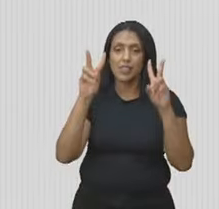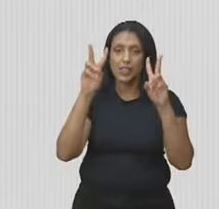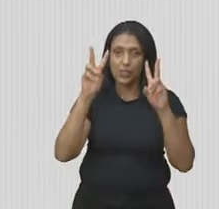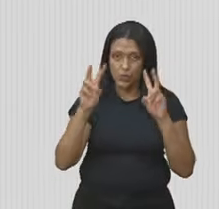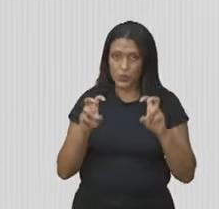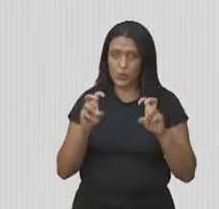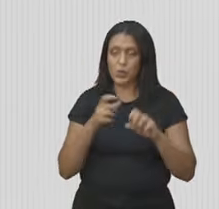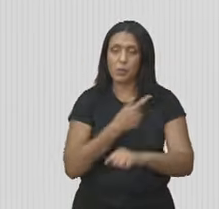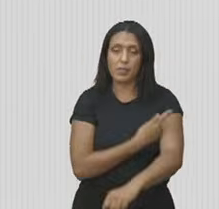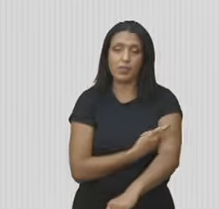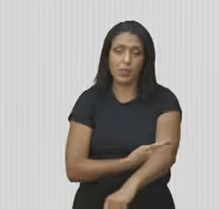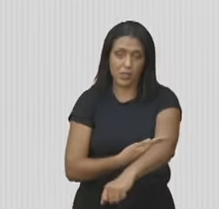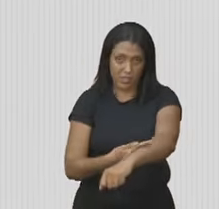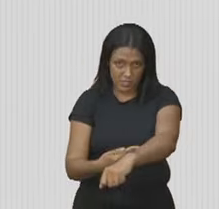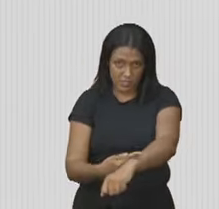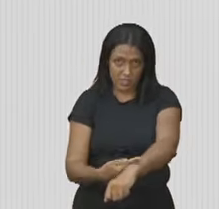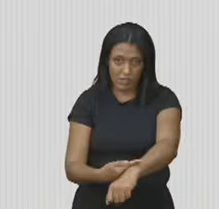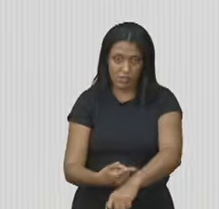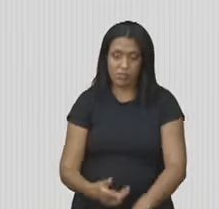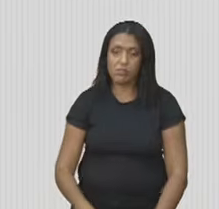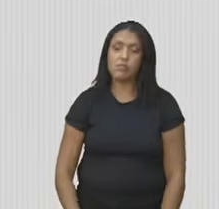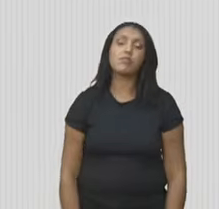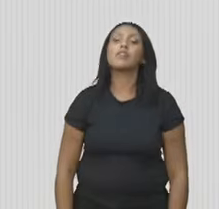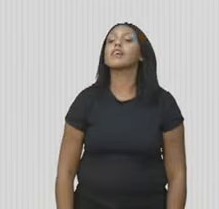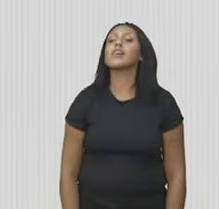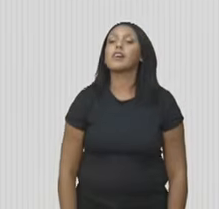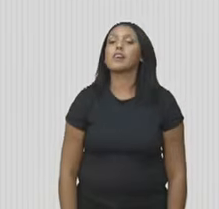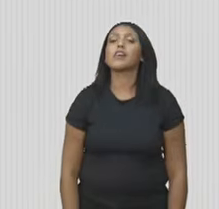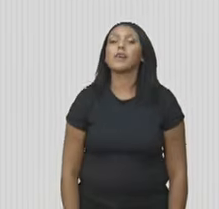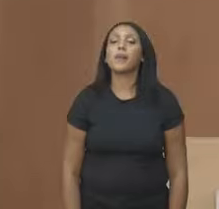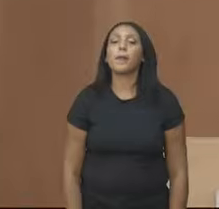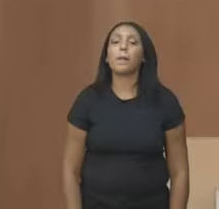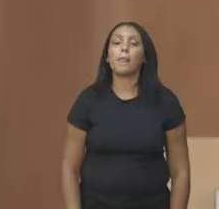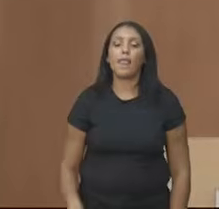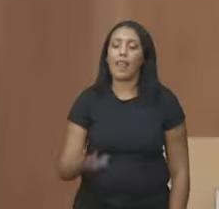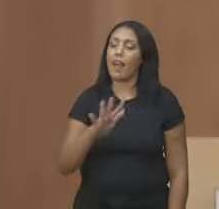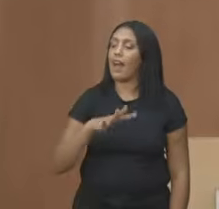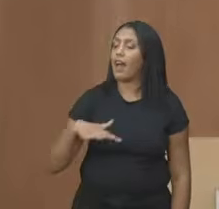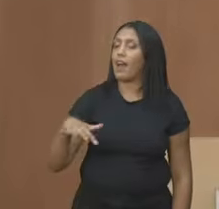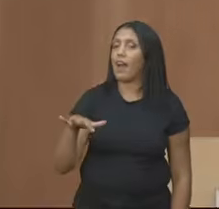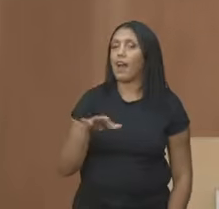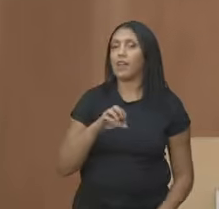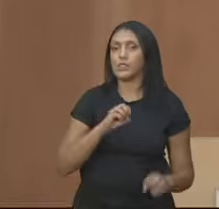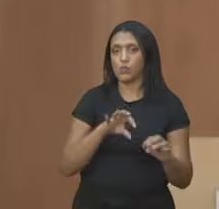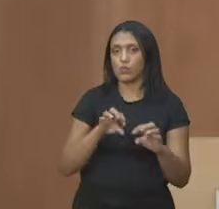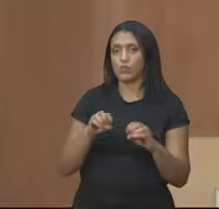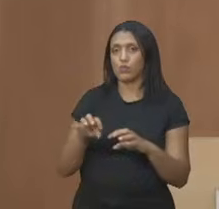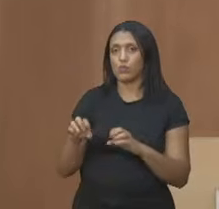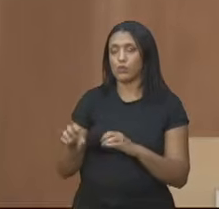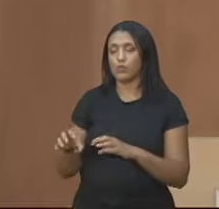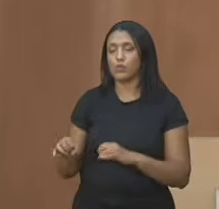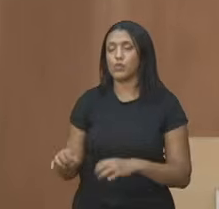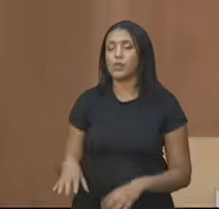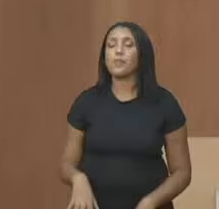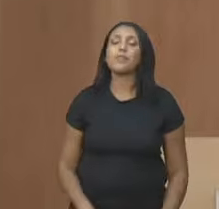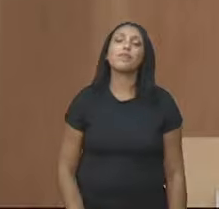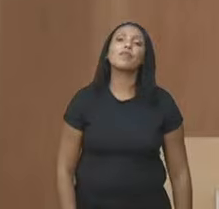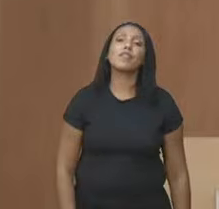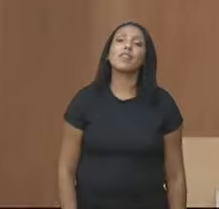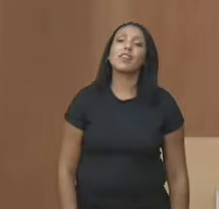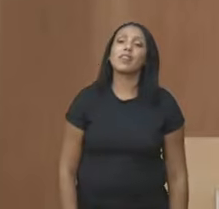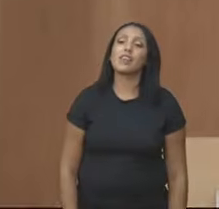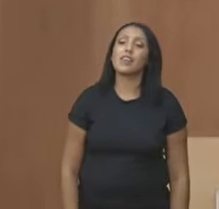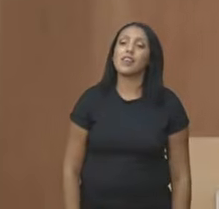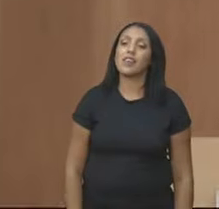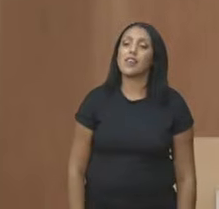duas indicações que a gente fez, que eu já mencionei aqui nos pedidos de informação. A primeira, sugerindo para que a Prefeitura de Jacareí, para que o prefeito, que é a